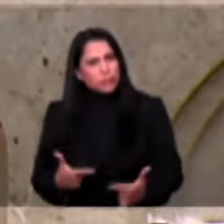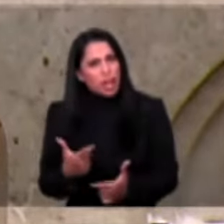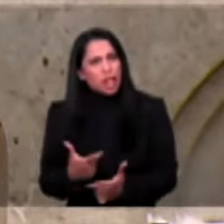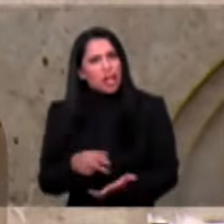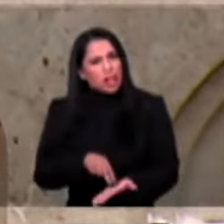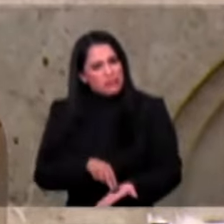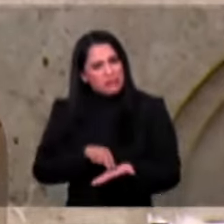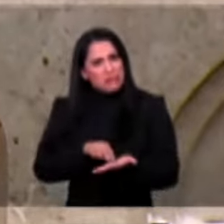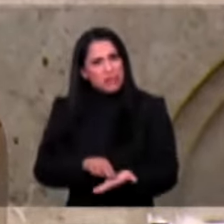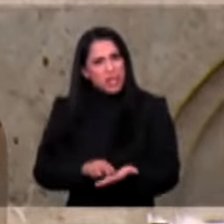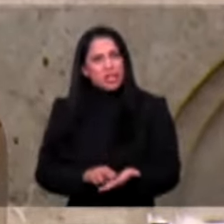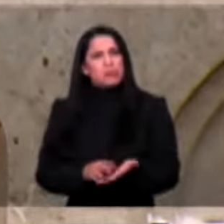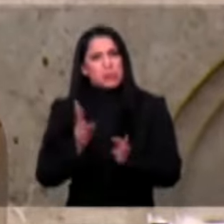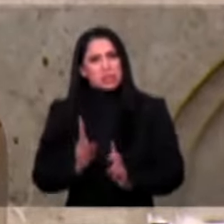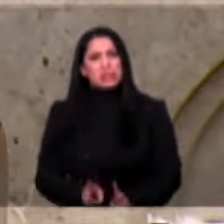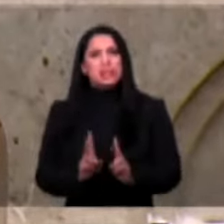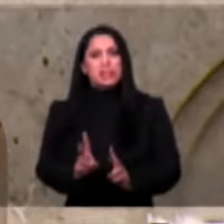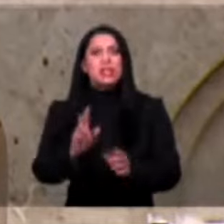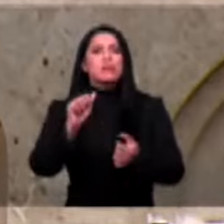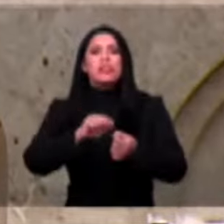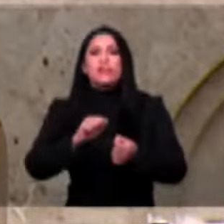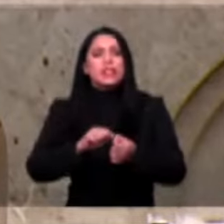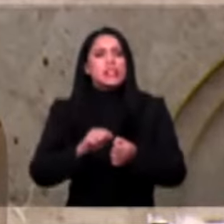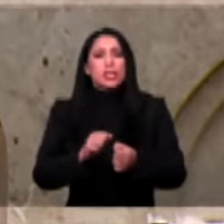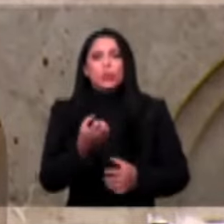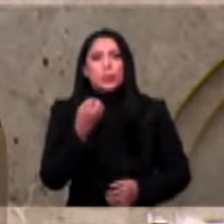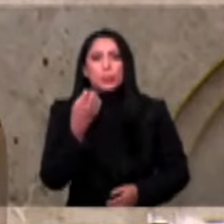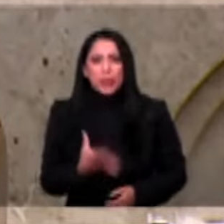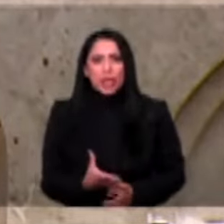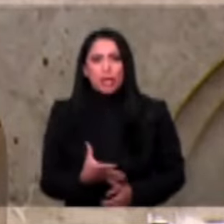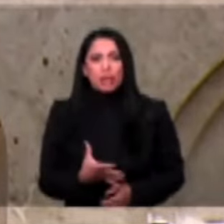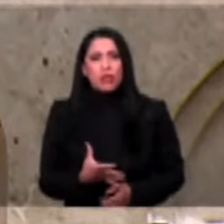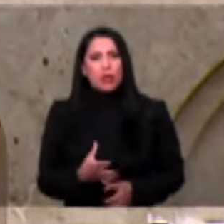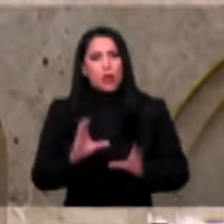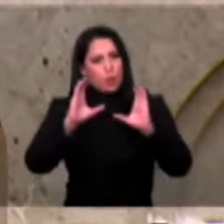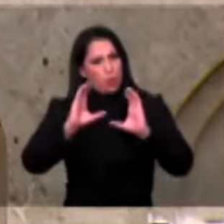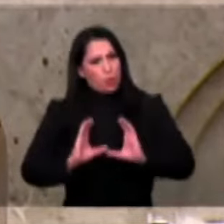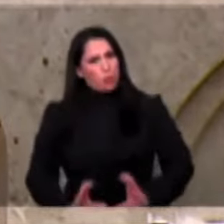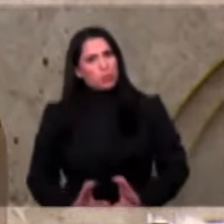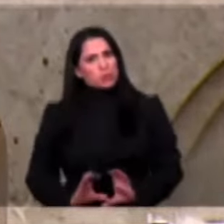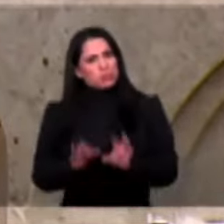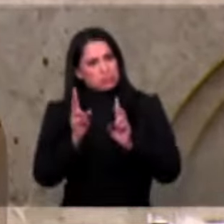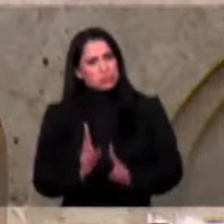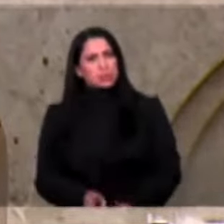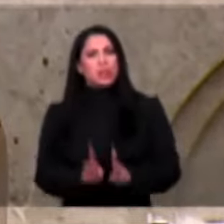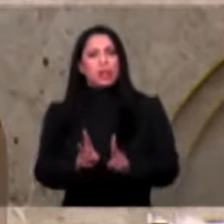para a prática do bem, com excelência de conduta, informada pelos valores